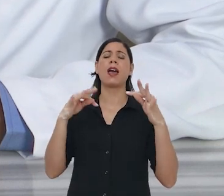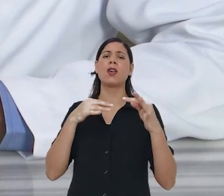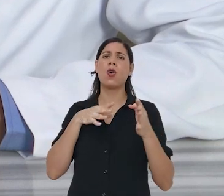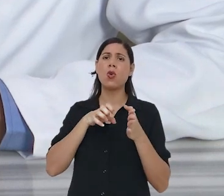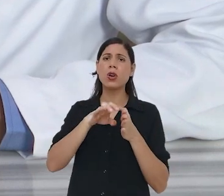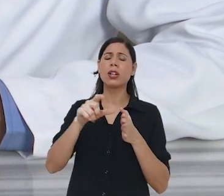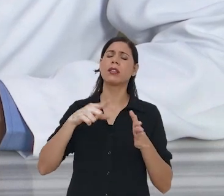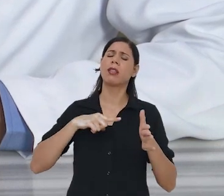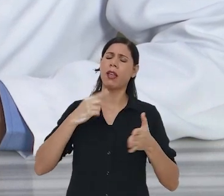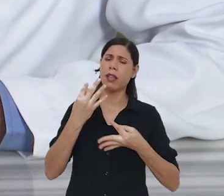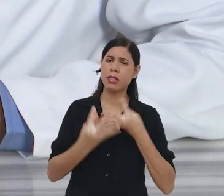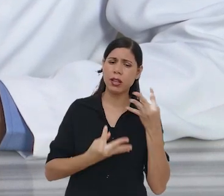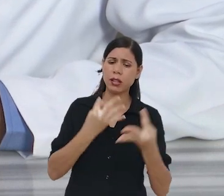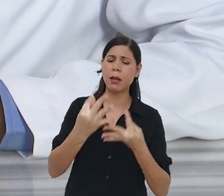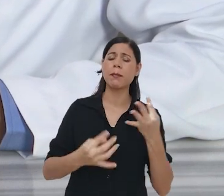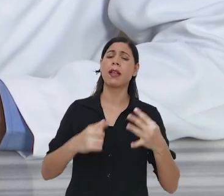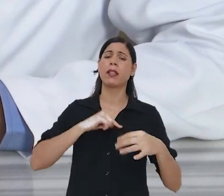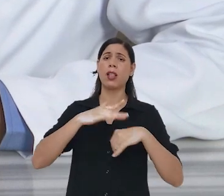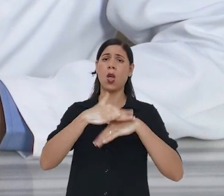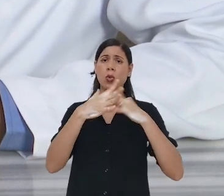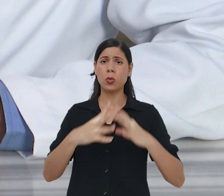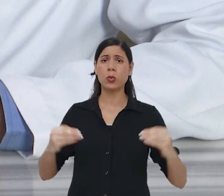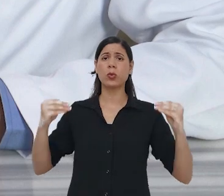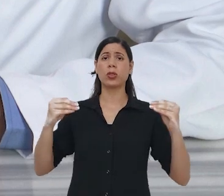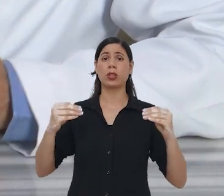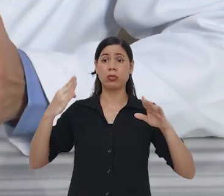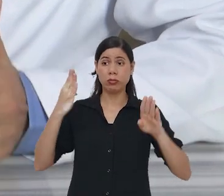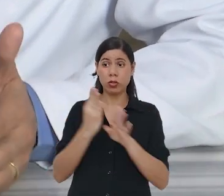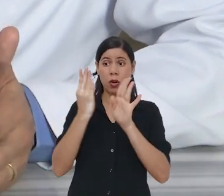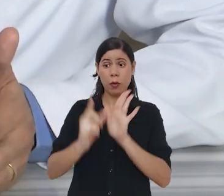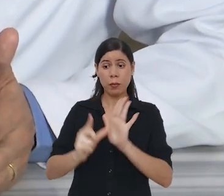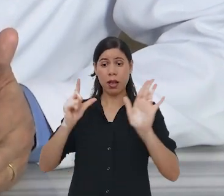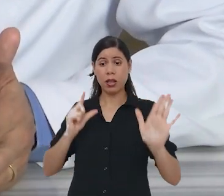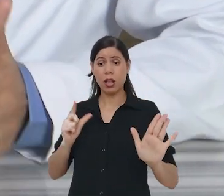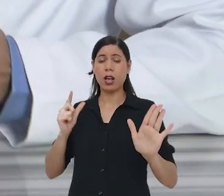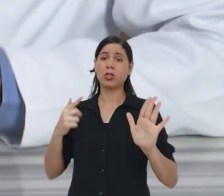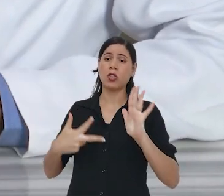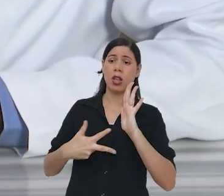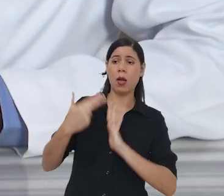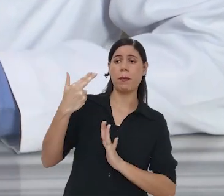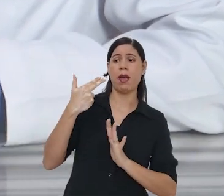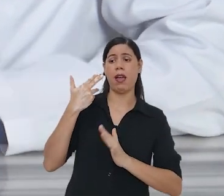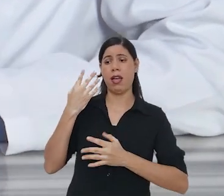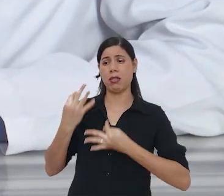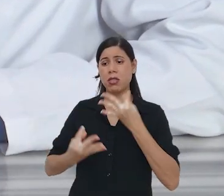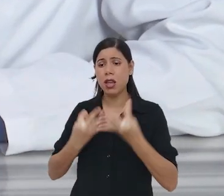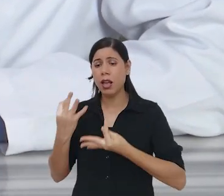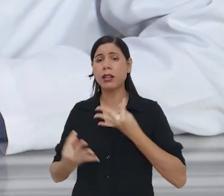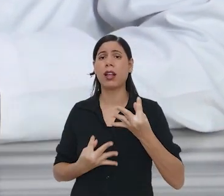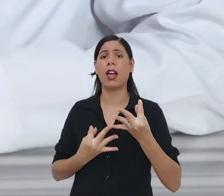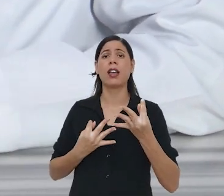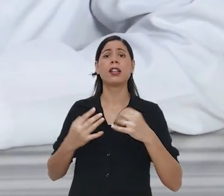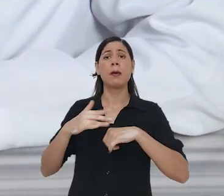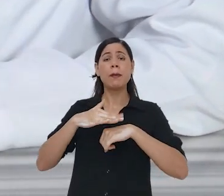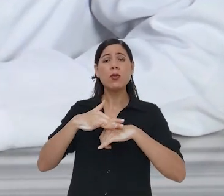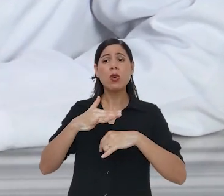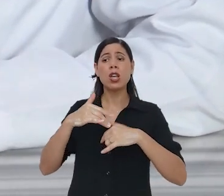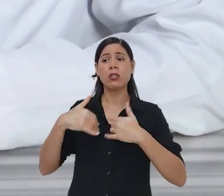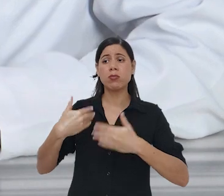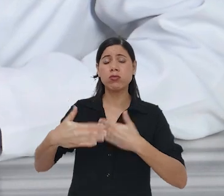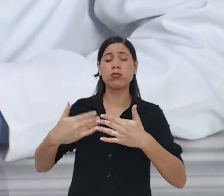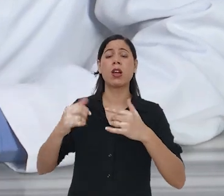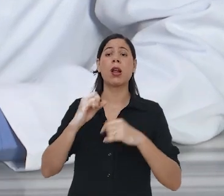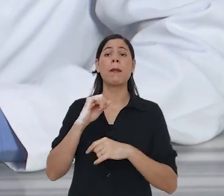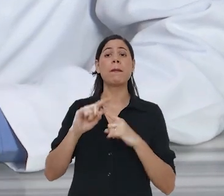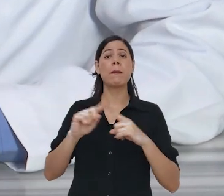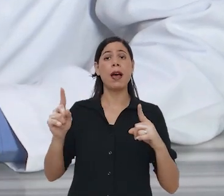o câncer tem tratamento e tem cura. Né? Então, a gente conseguindo diagnosticar precocemente, você consegue operar, consegue tratar, e até doenças mais avançadas,